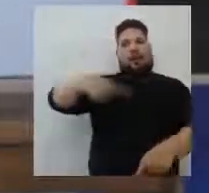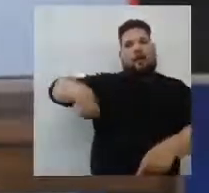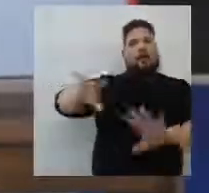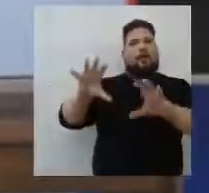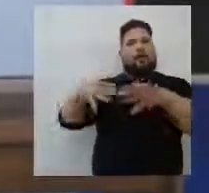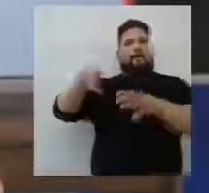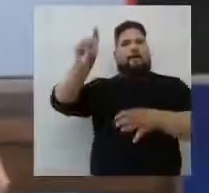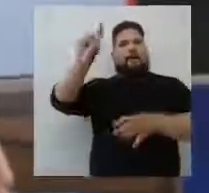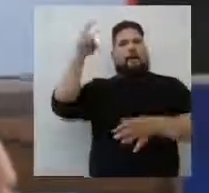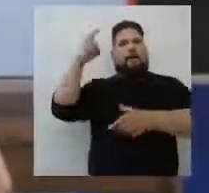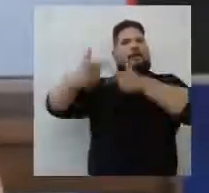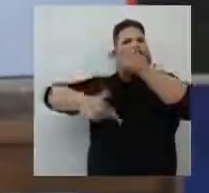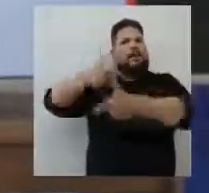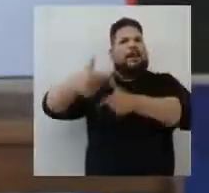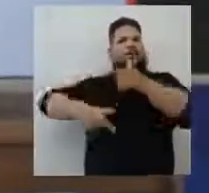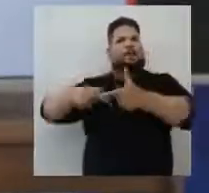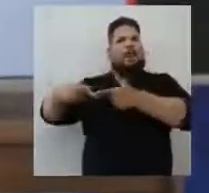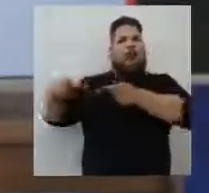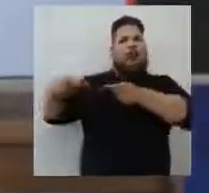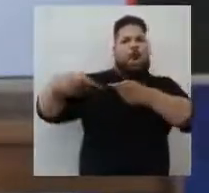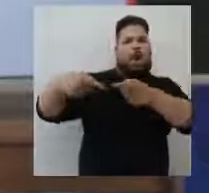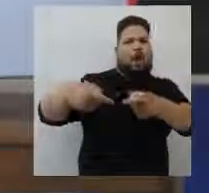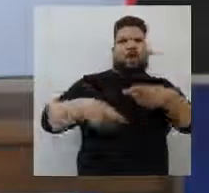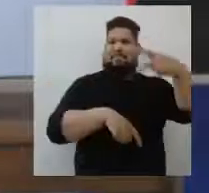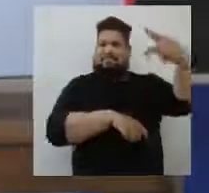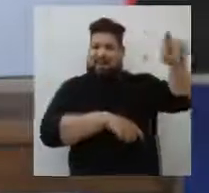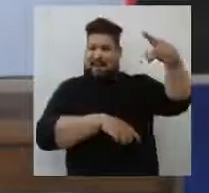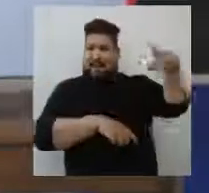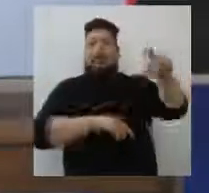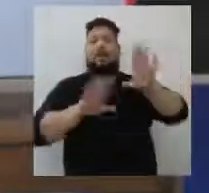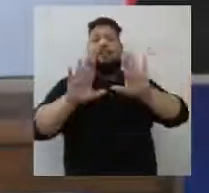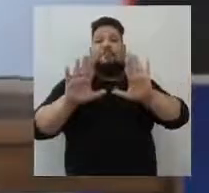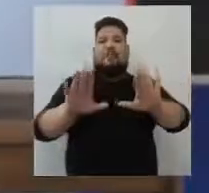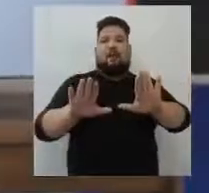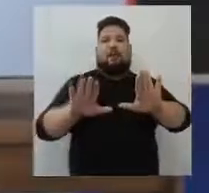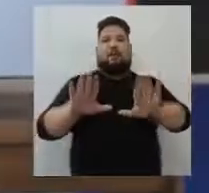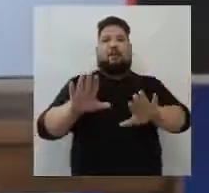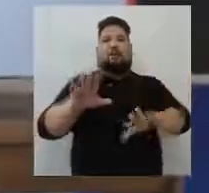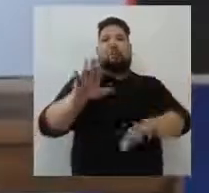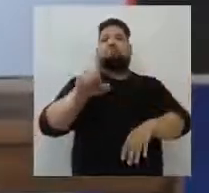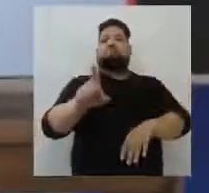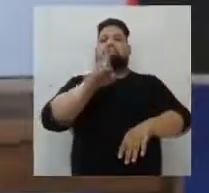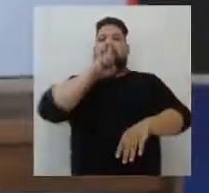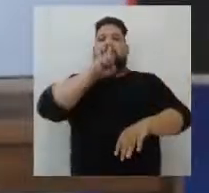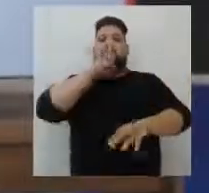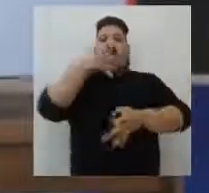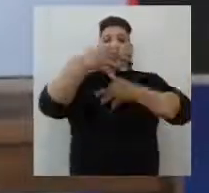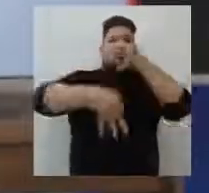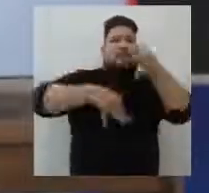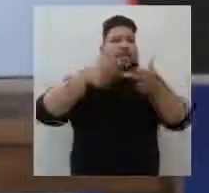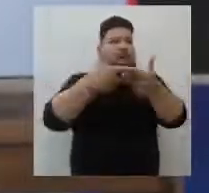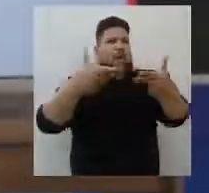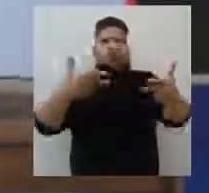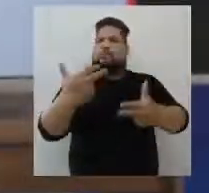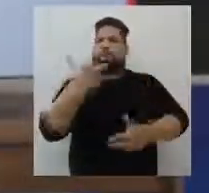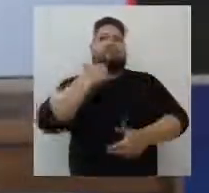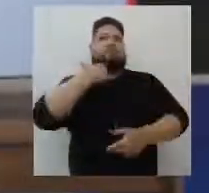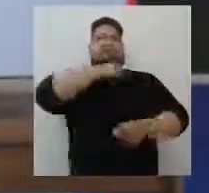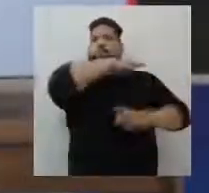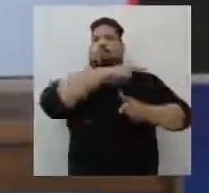pelo Brasil durante a Guerra do Paraguai, dessa vez não podiam nem comentar o que se aconteceu.